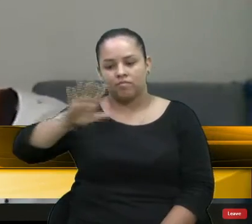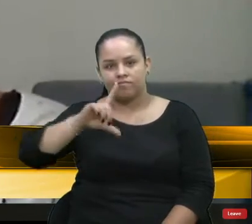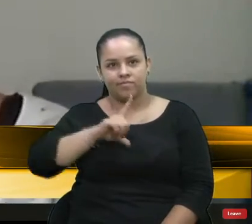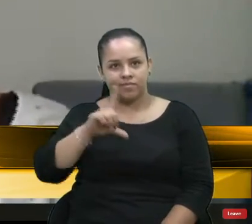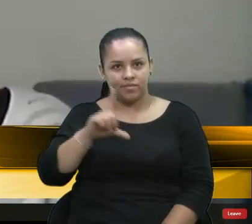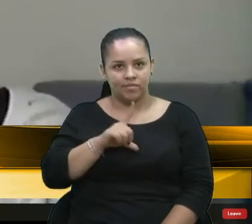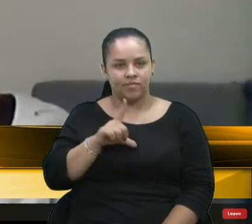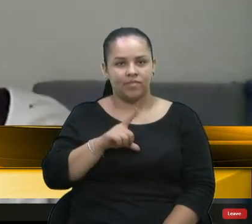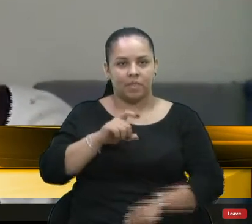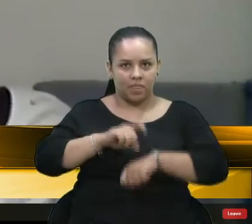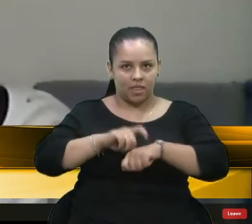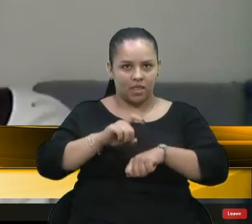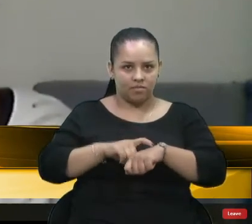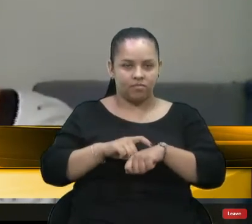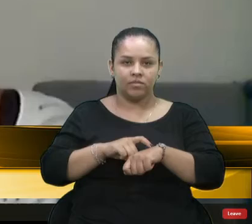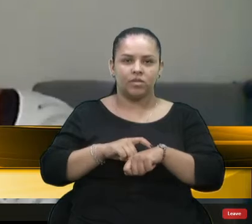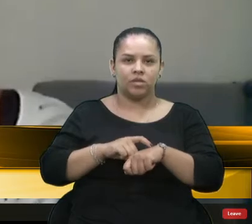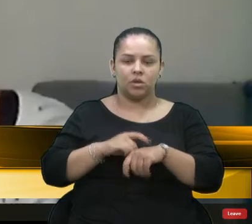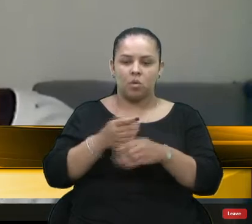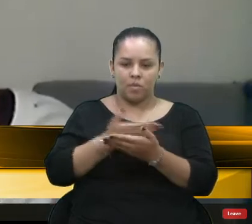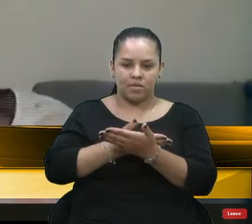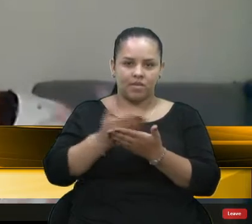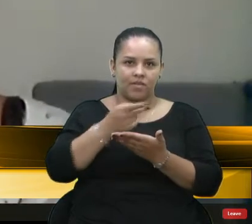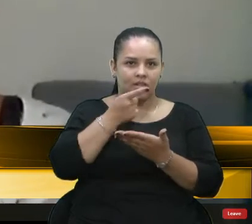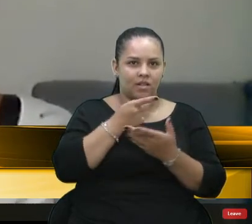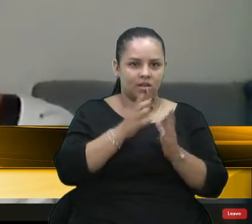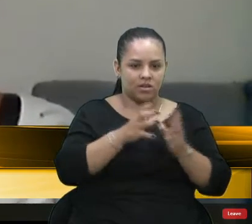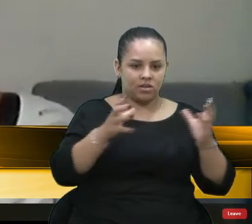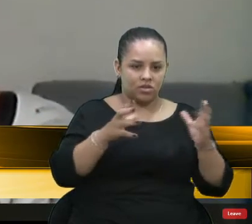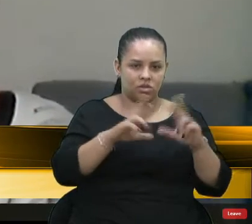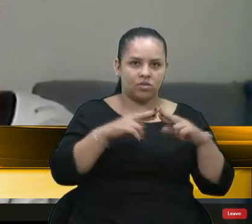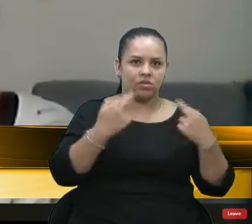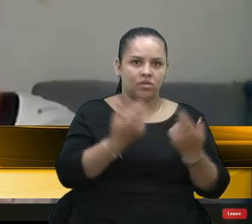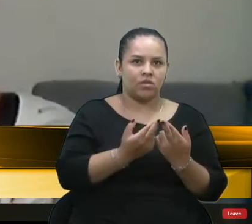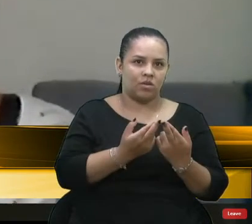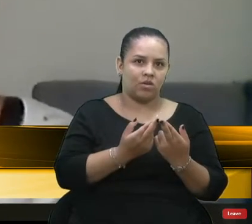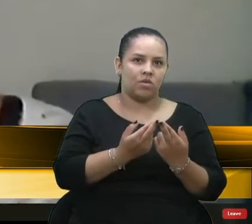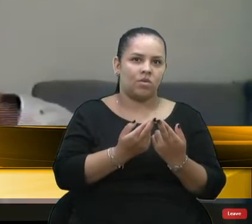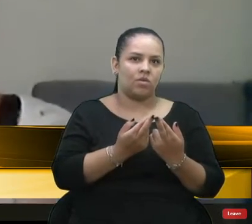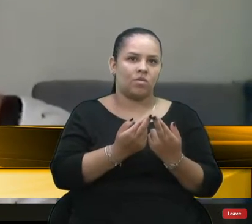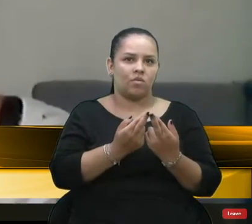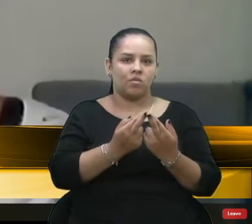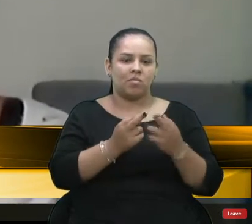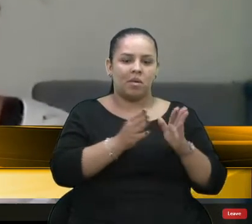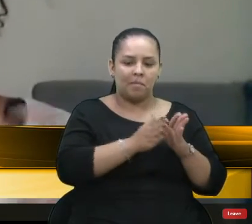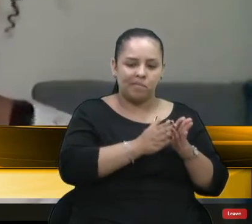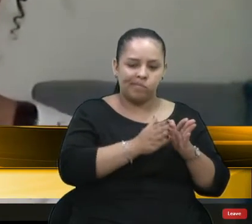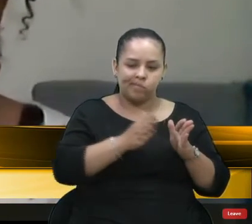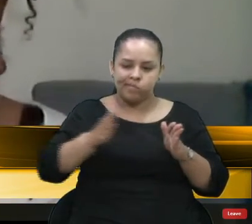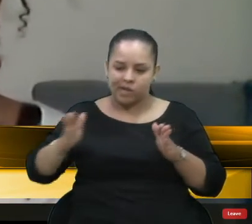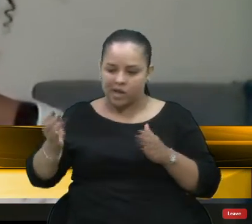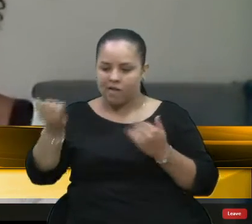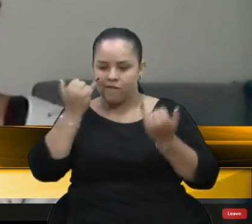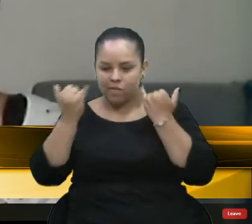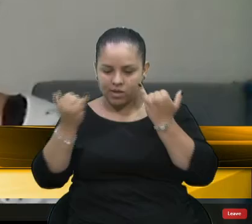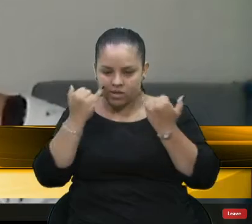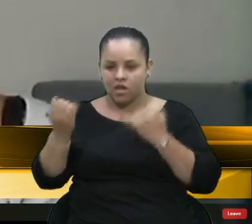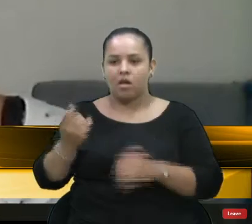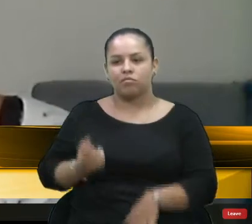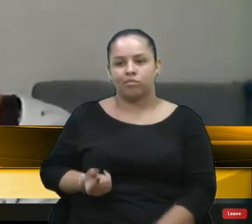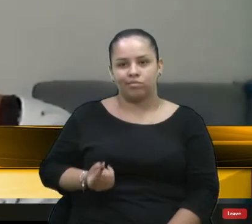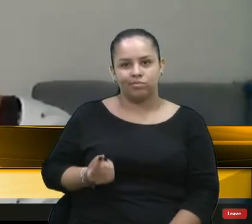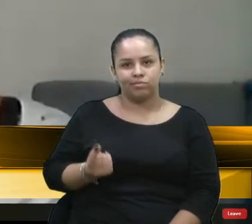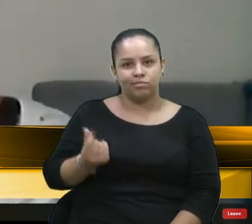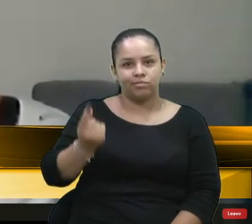outro momento, quando ocupei o espaço do grande expediente para fazer uma explanação um pouco mais longa, trazendo os dados da nossa economia, os